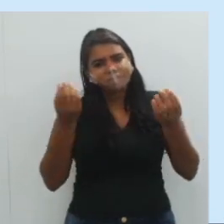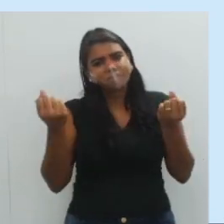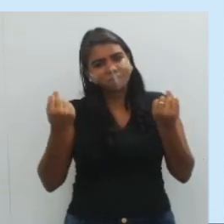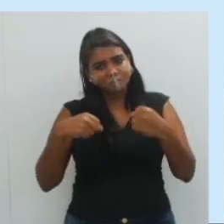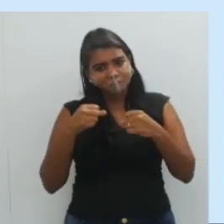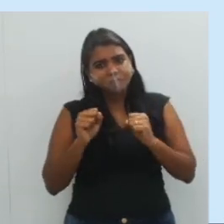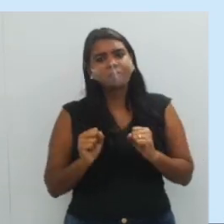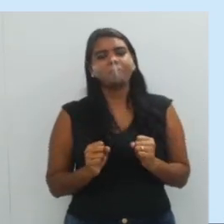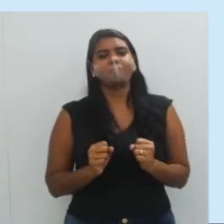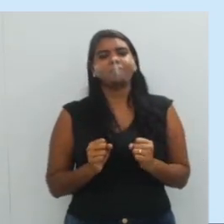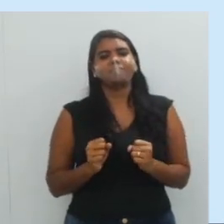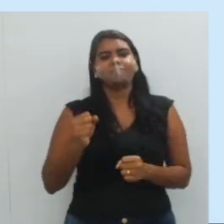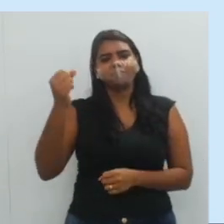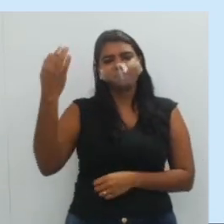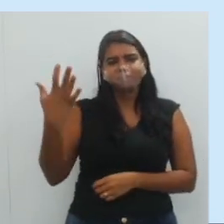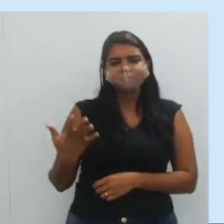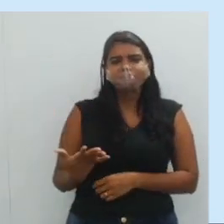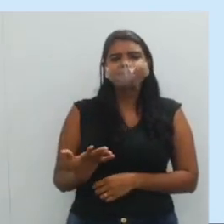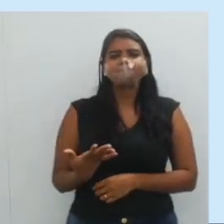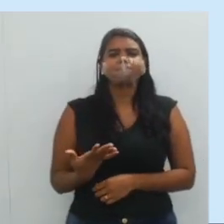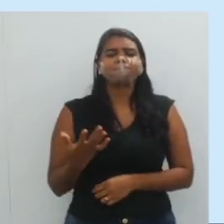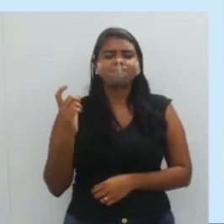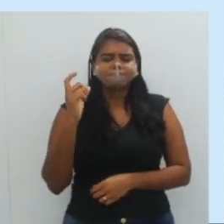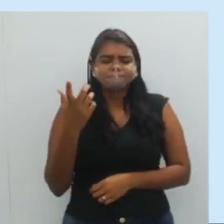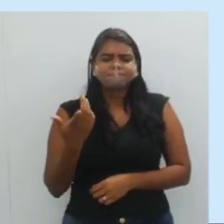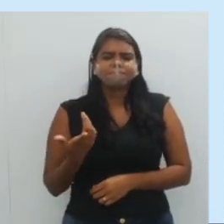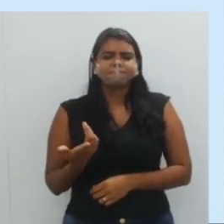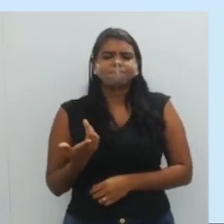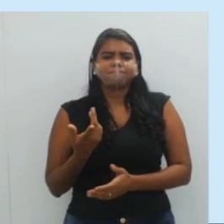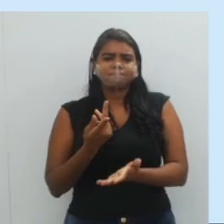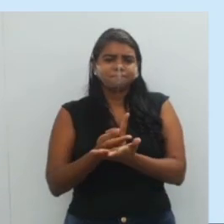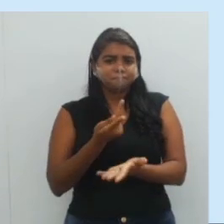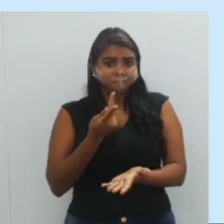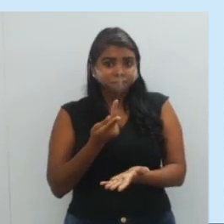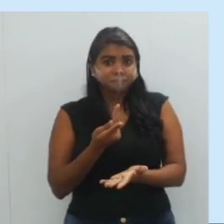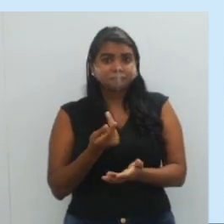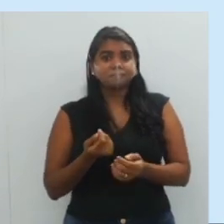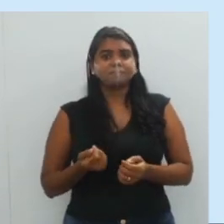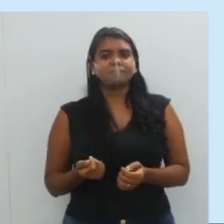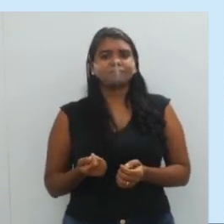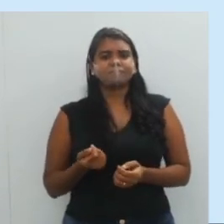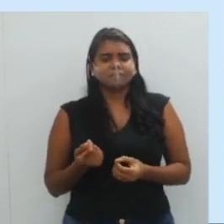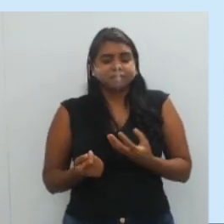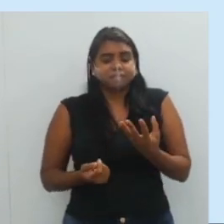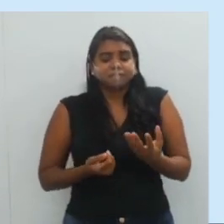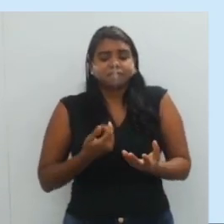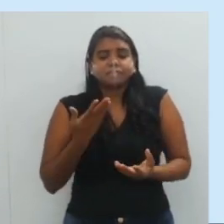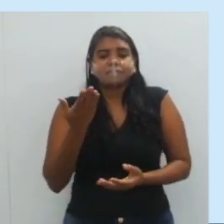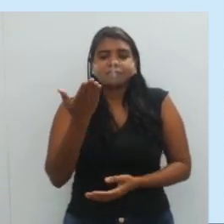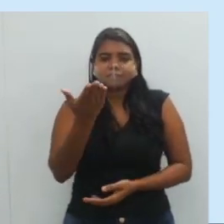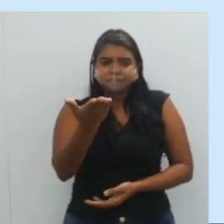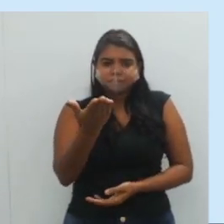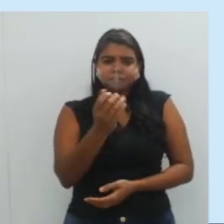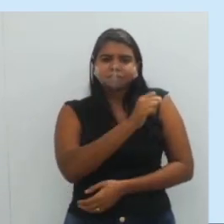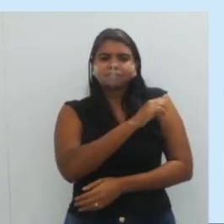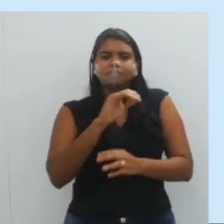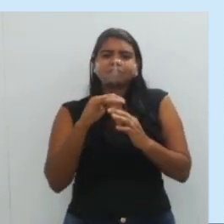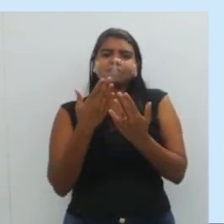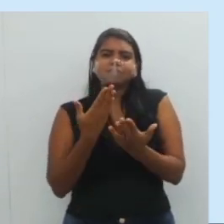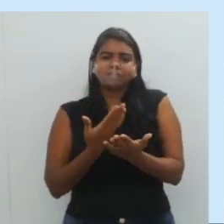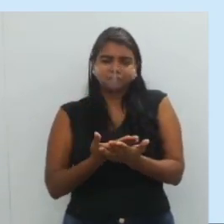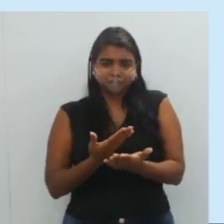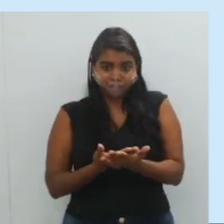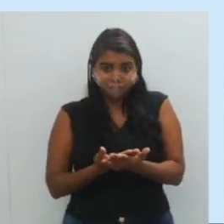é preciso tocar no assunto, é preciso tocar nessa ferida, é preciso despertar em você,